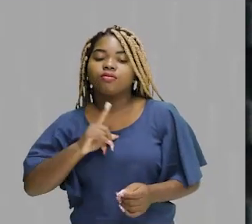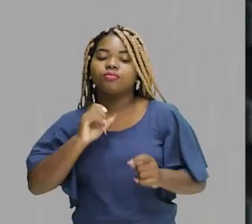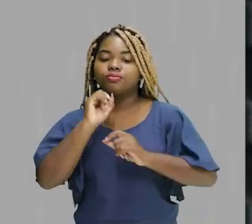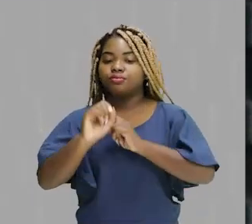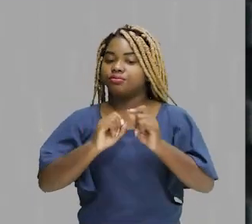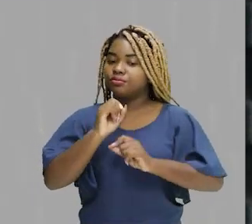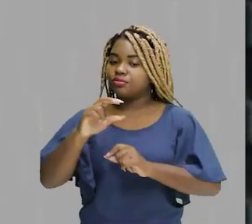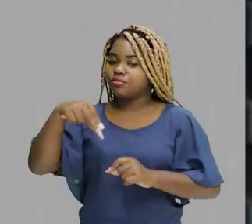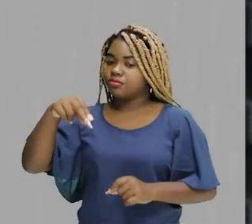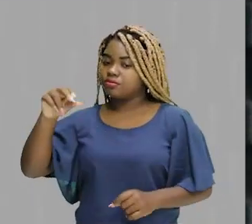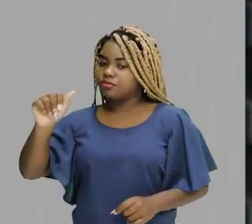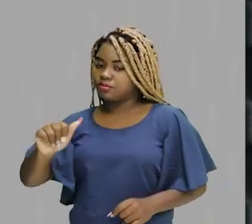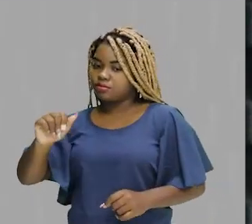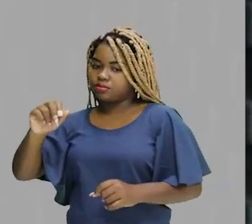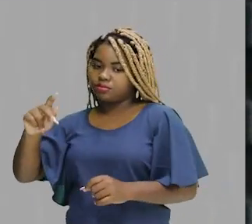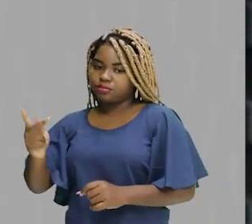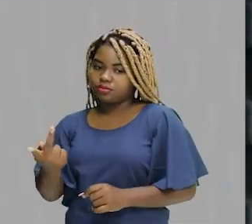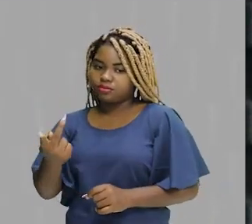temos o